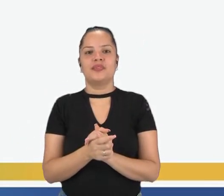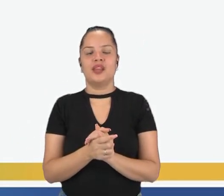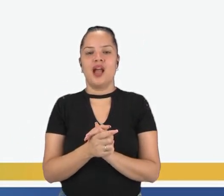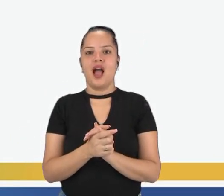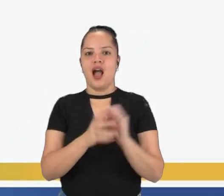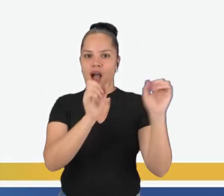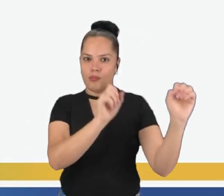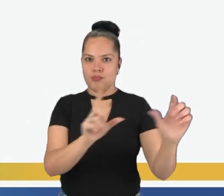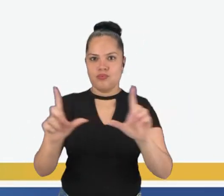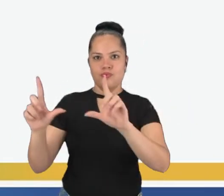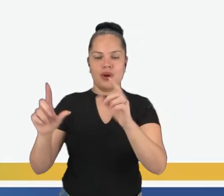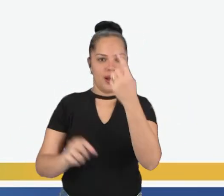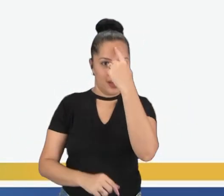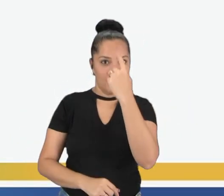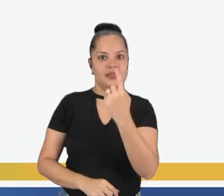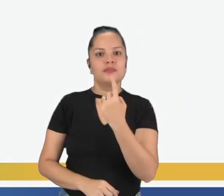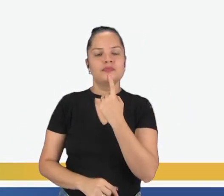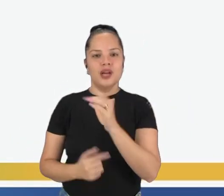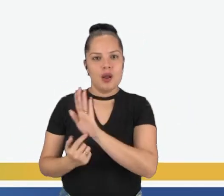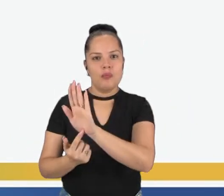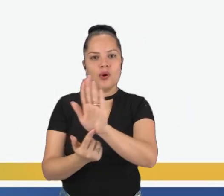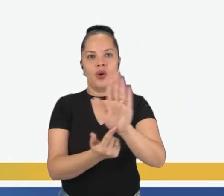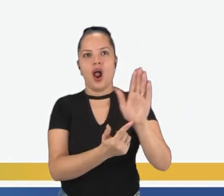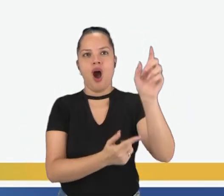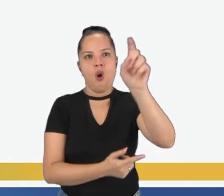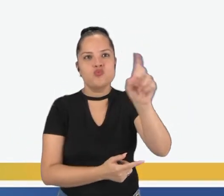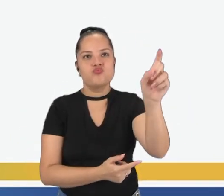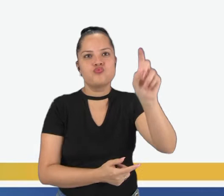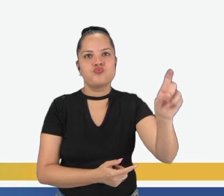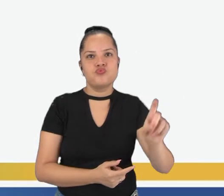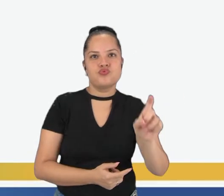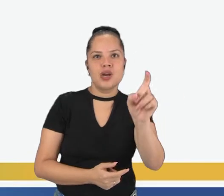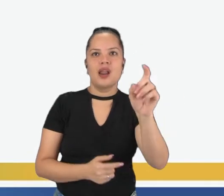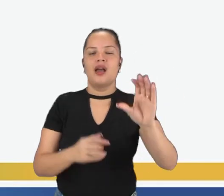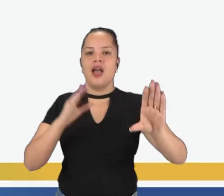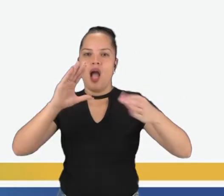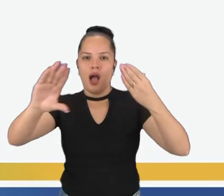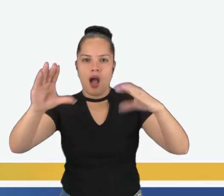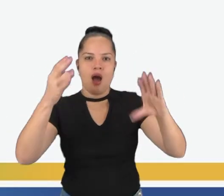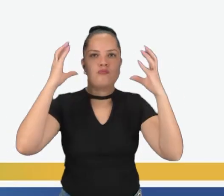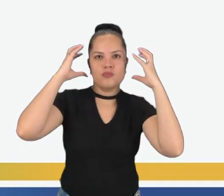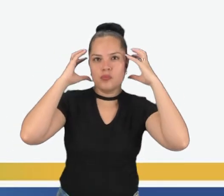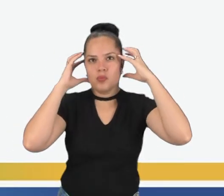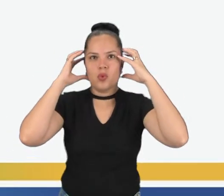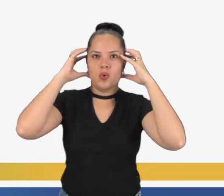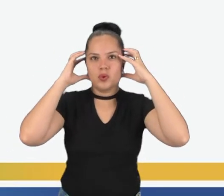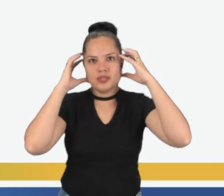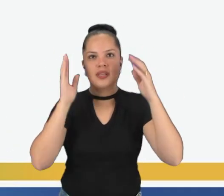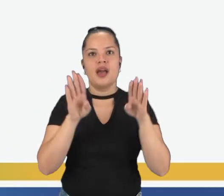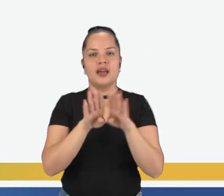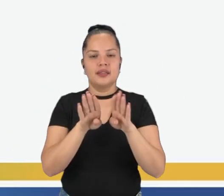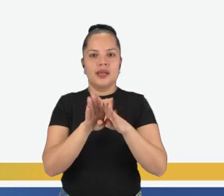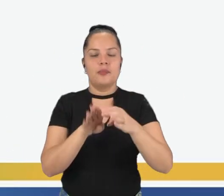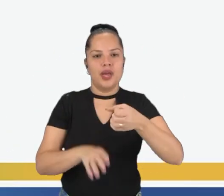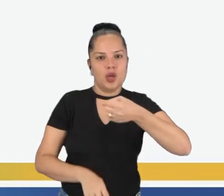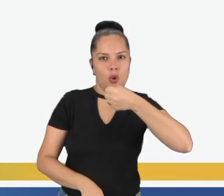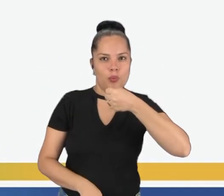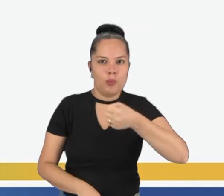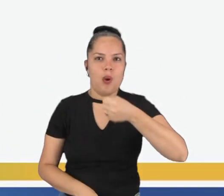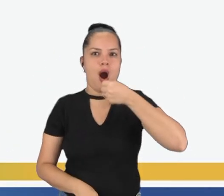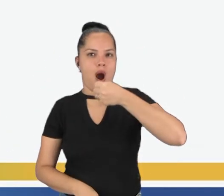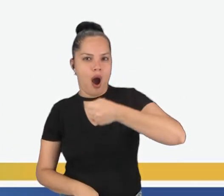eu trago para vocês mostrando um pouquinho do grafite, da música e dessa composição que é o MC, é aquele